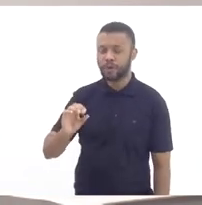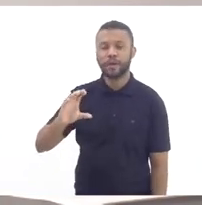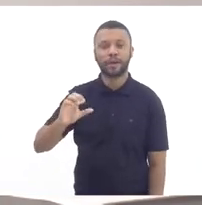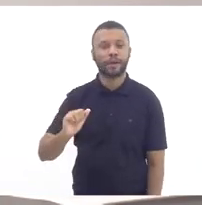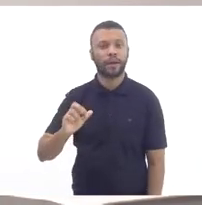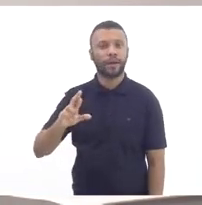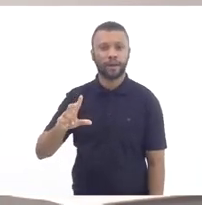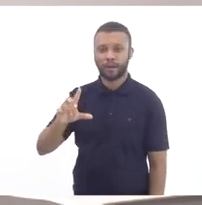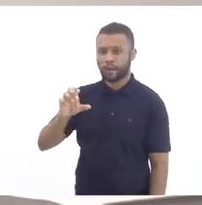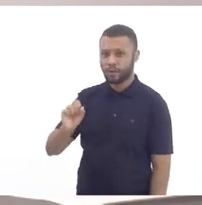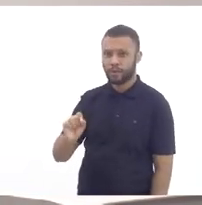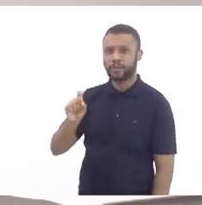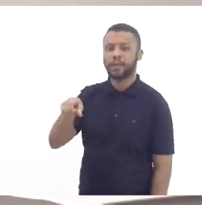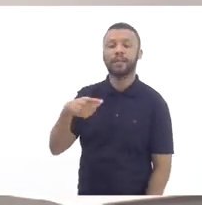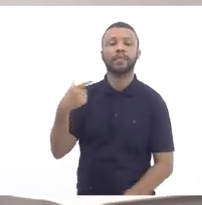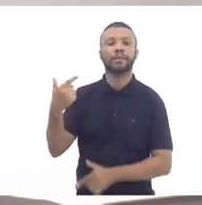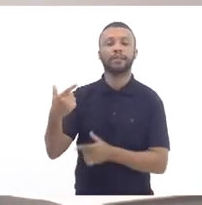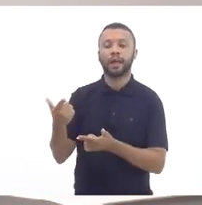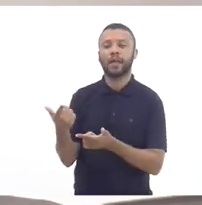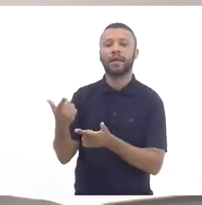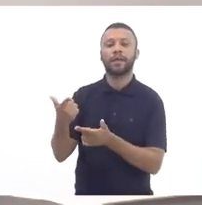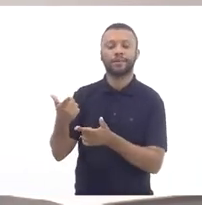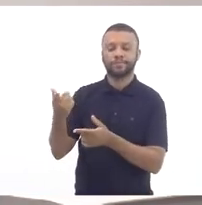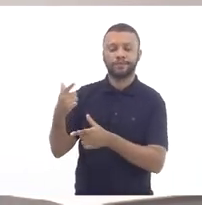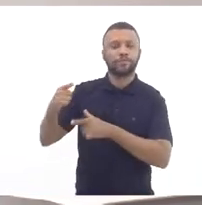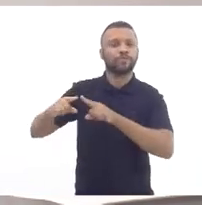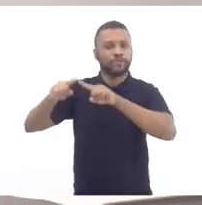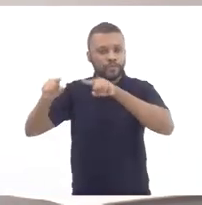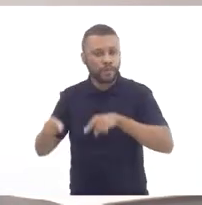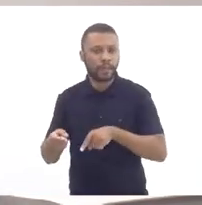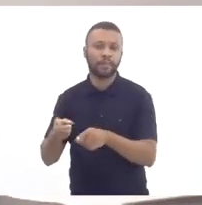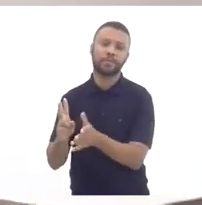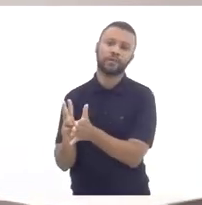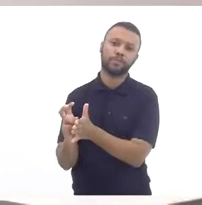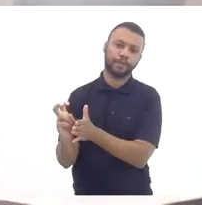Antônio Carlos Chance, que é da Supervia, Juliane Barreto,